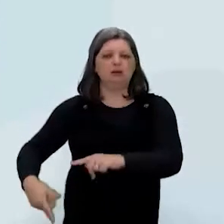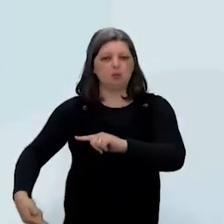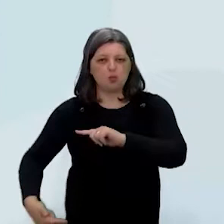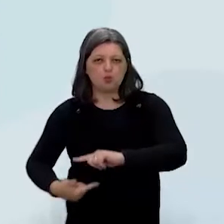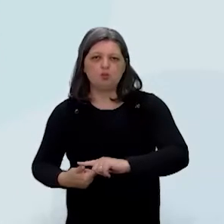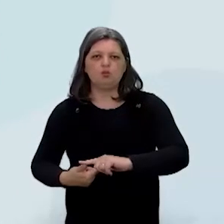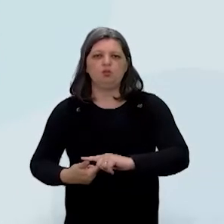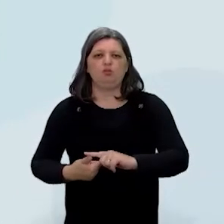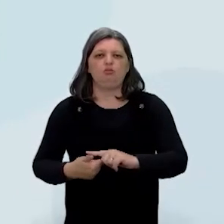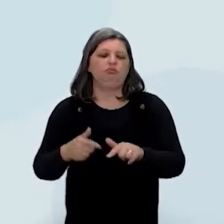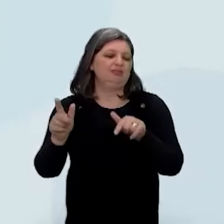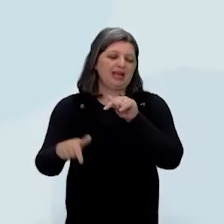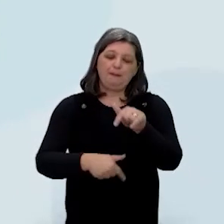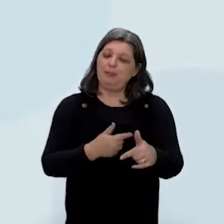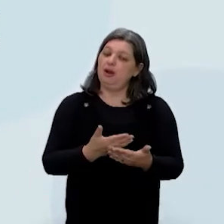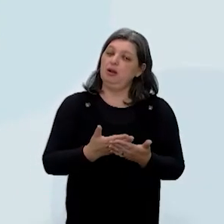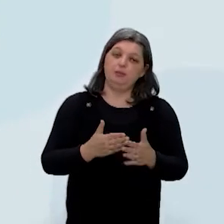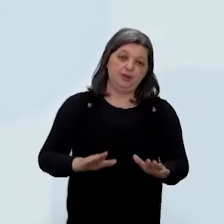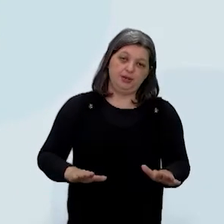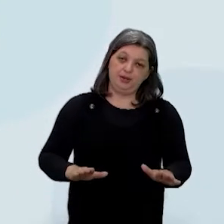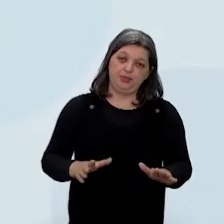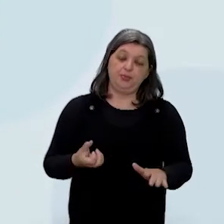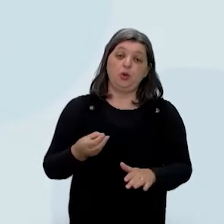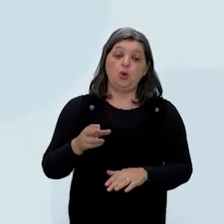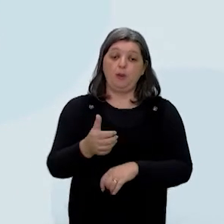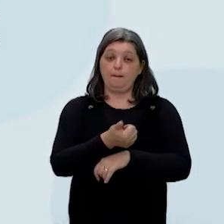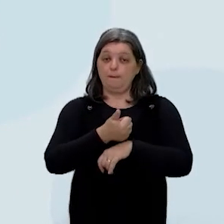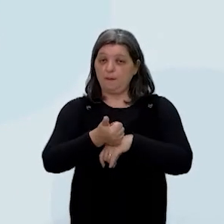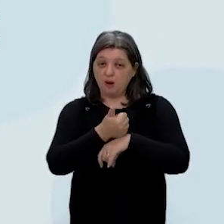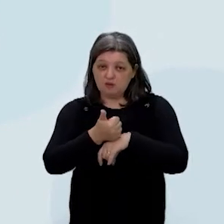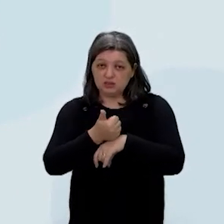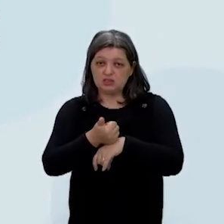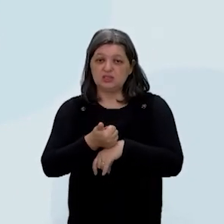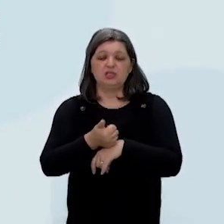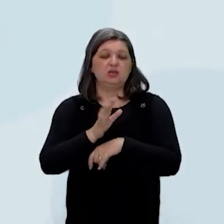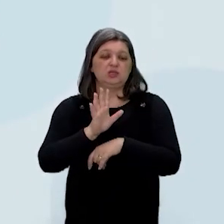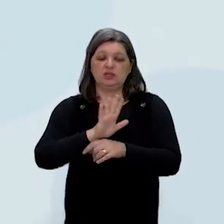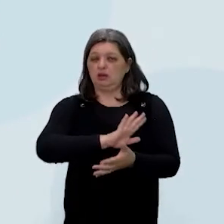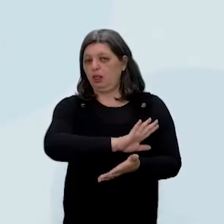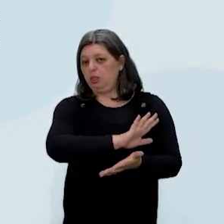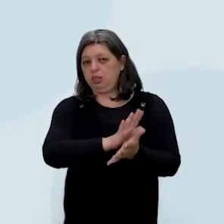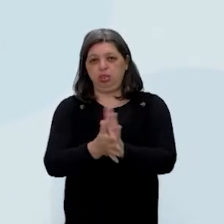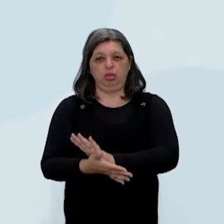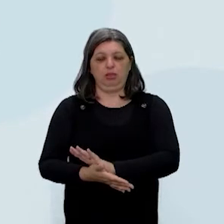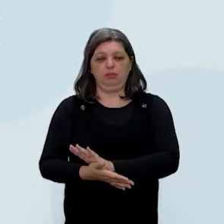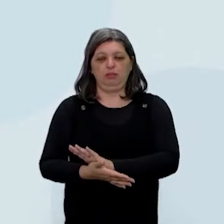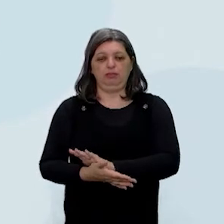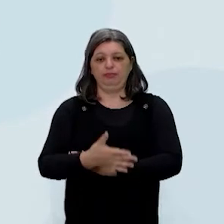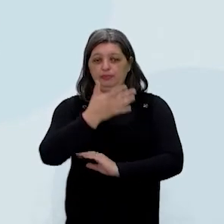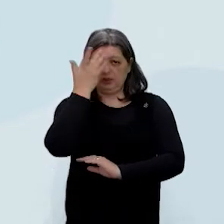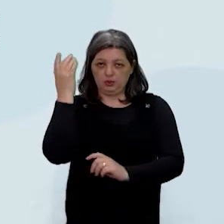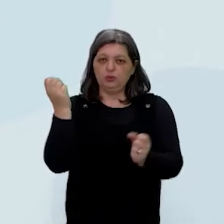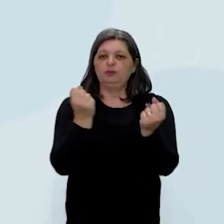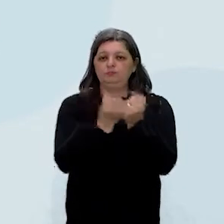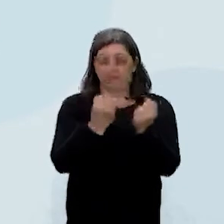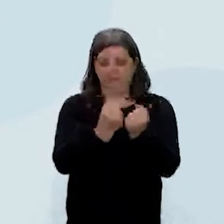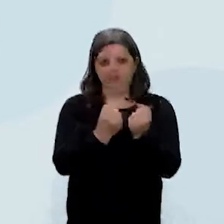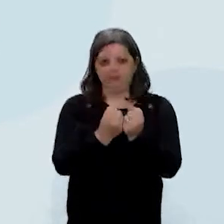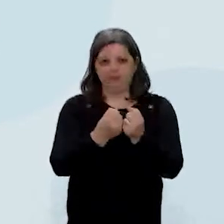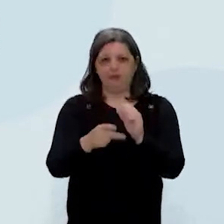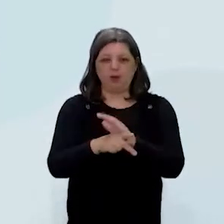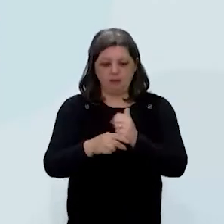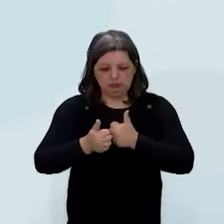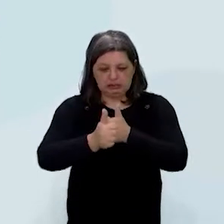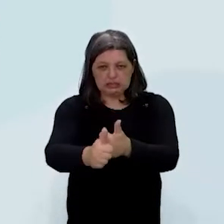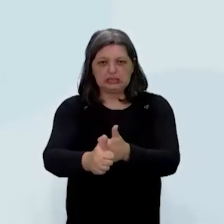perderam seus empregos ou tiveram suas carreiras destruídas. Um grande defensor dessa política de